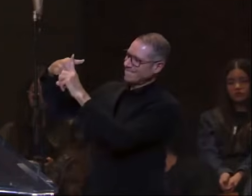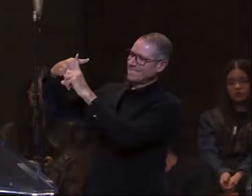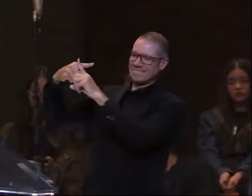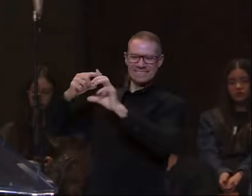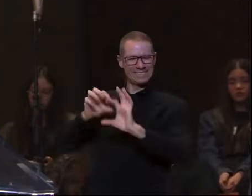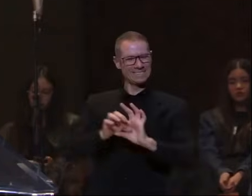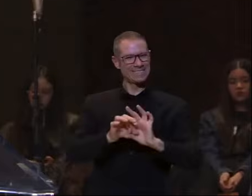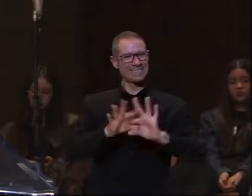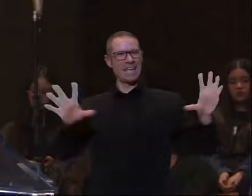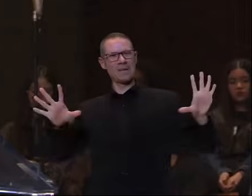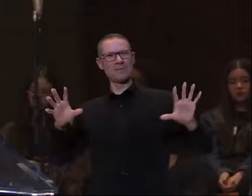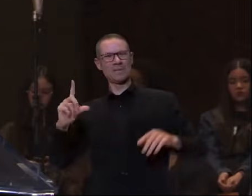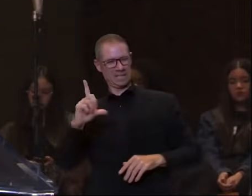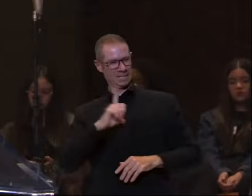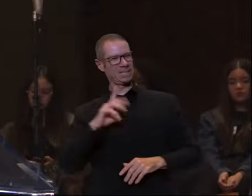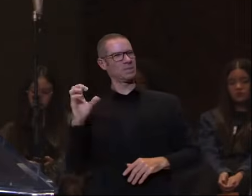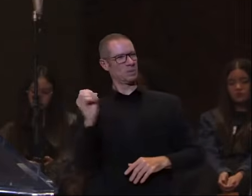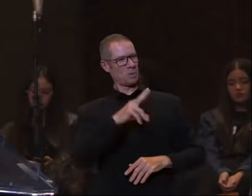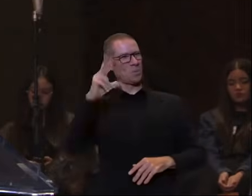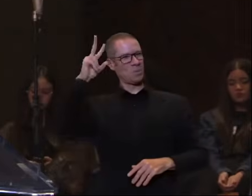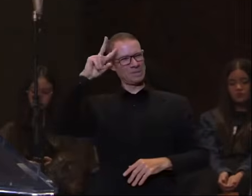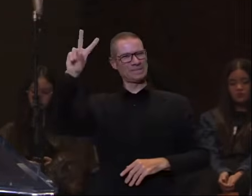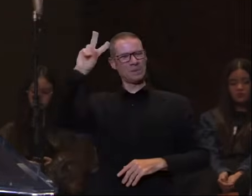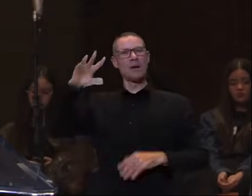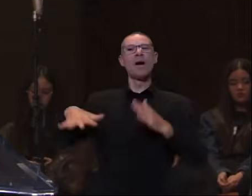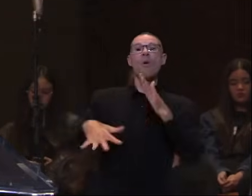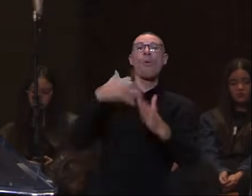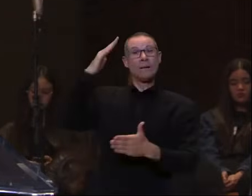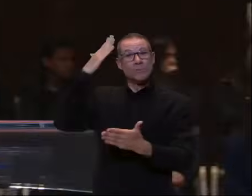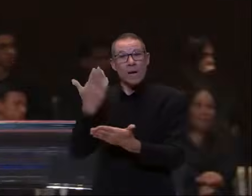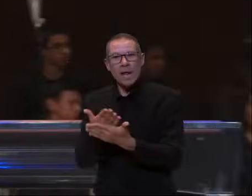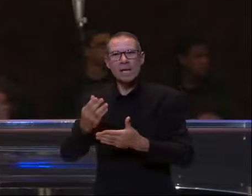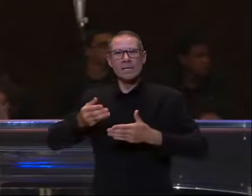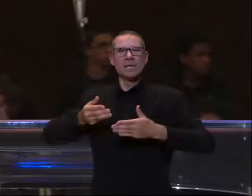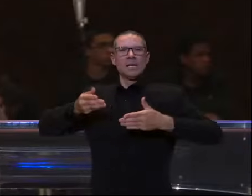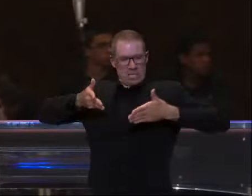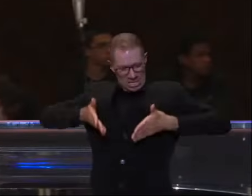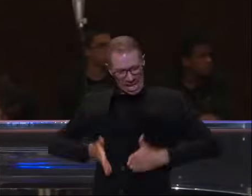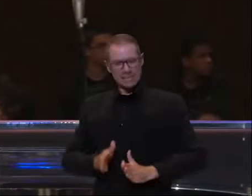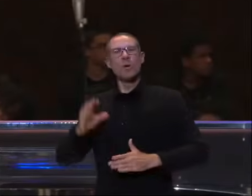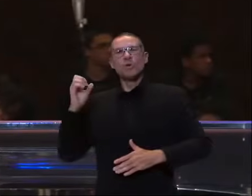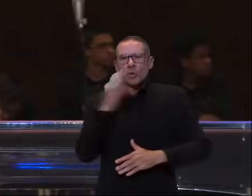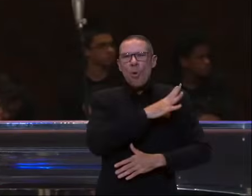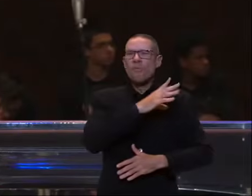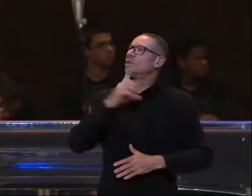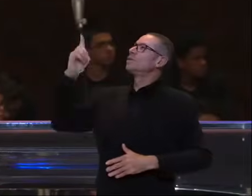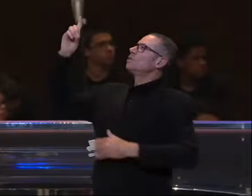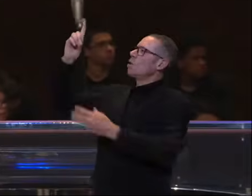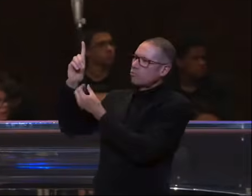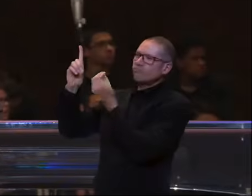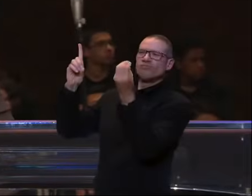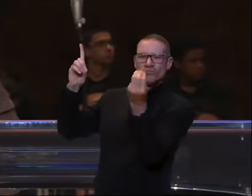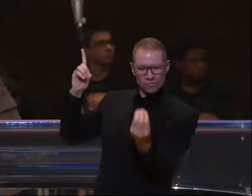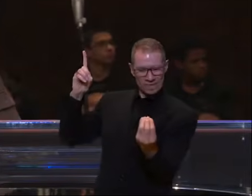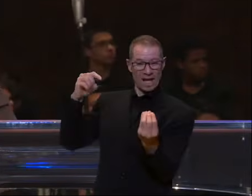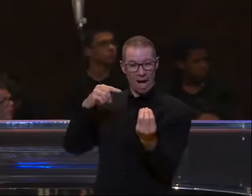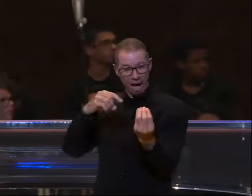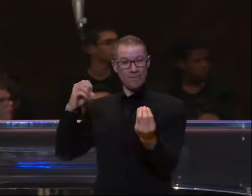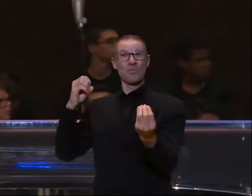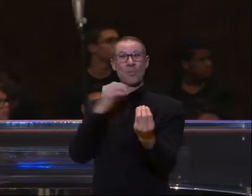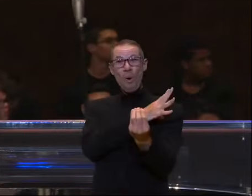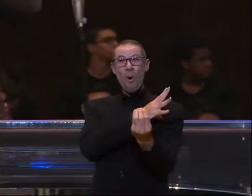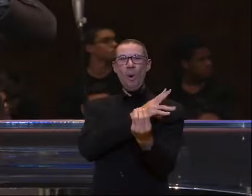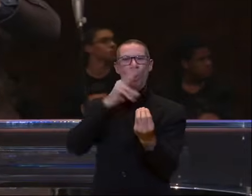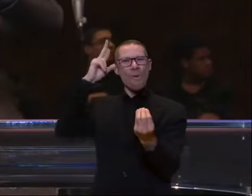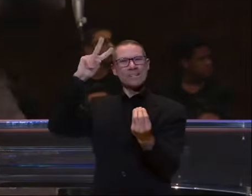Existe uma nova história. Quantos creem que nasceram de novo? Deus te deu uma nova vida, uma